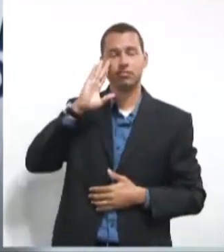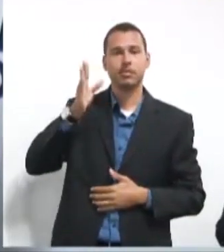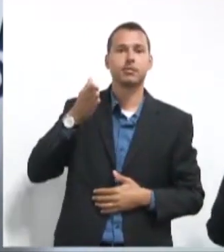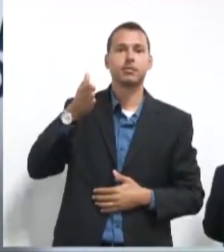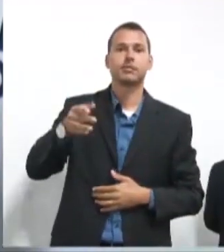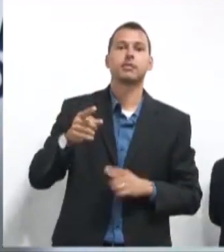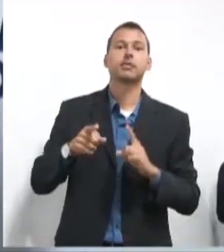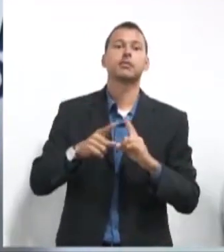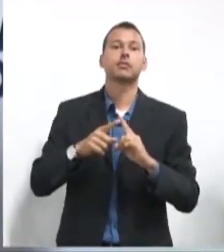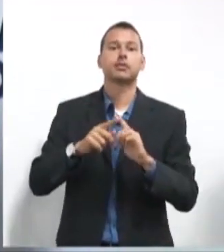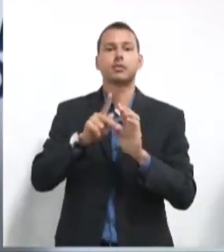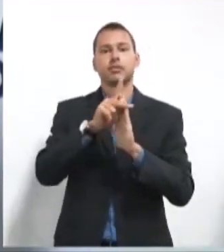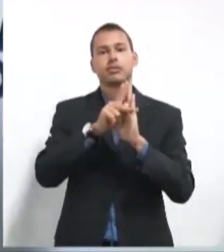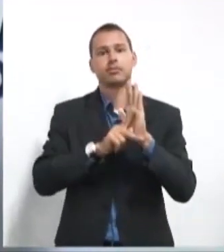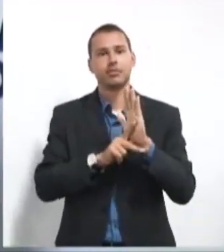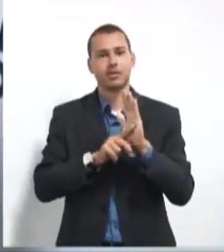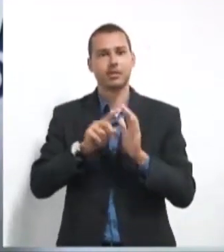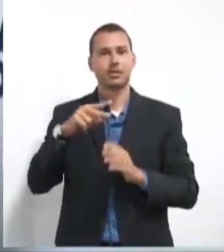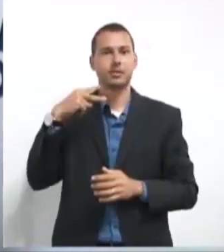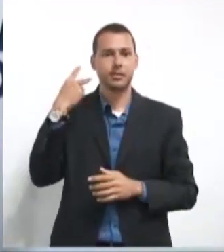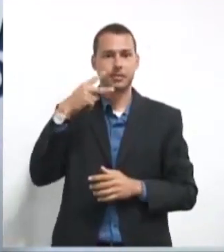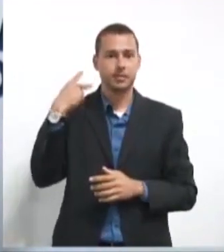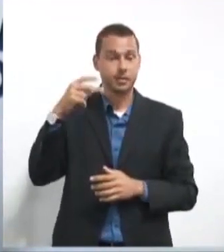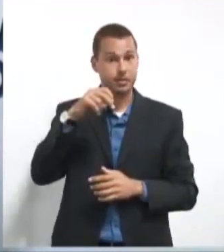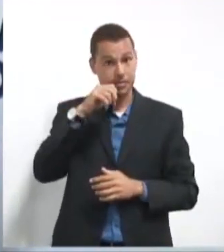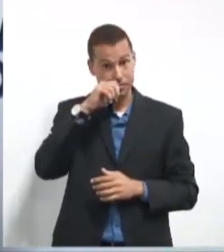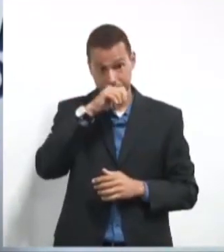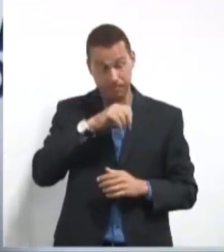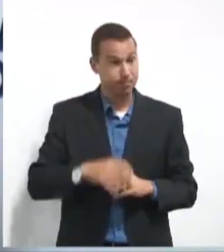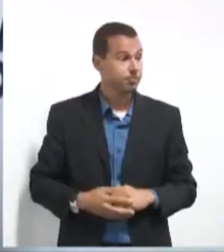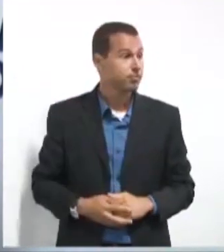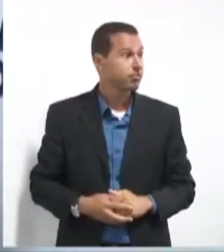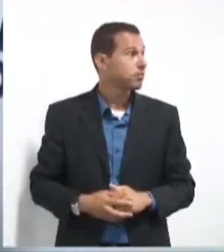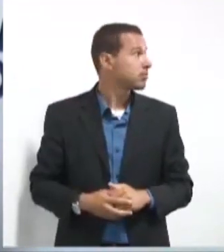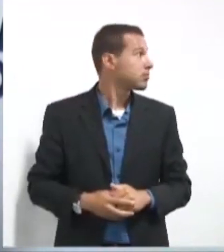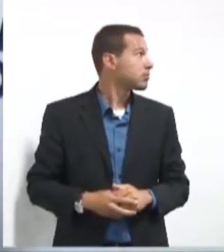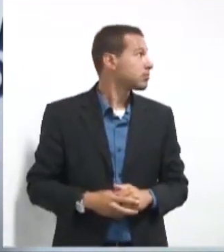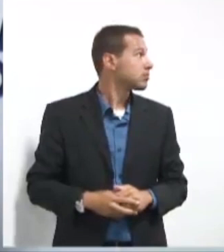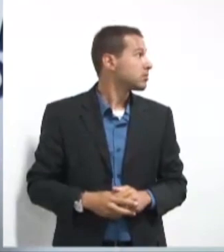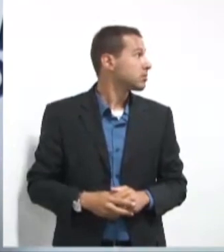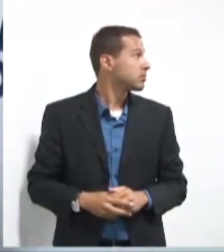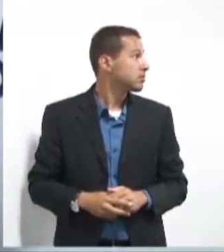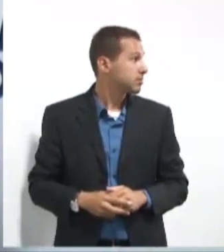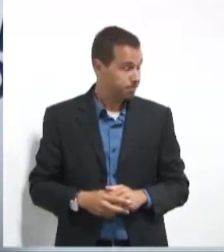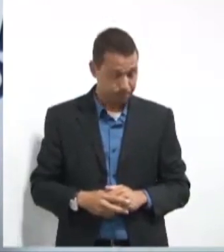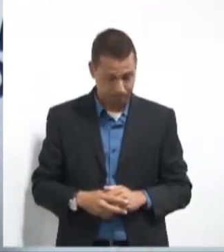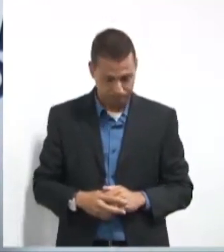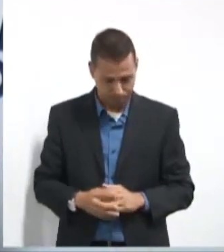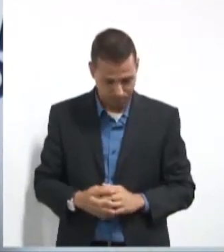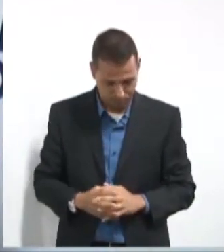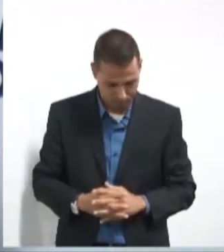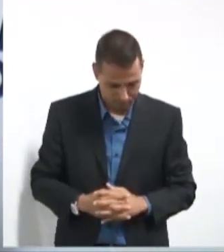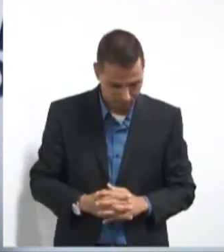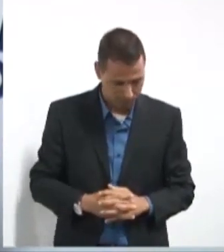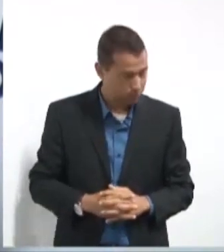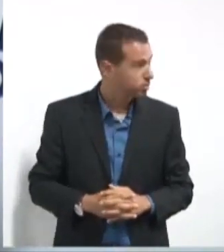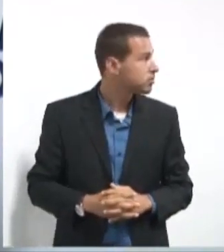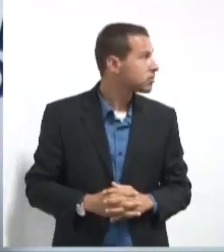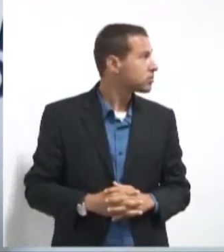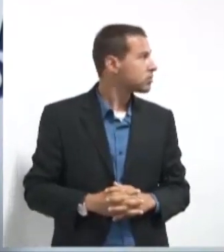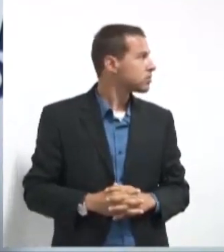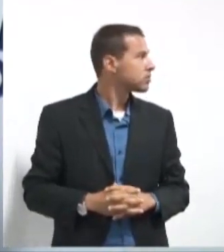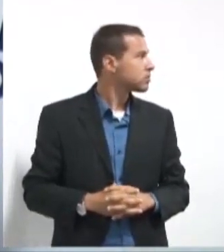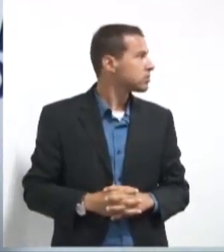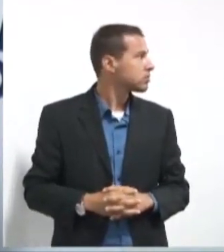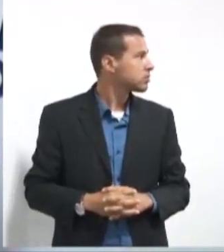projeto de autoria do vereador que aqui mesmo em está falando é que dispõe sobre a obrigatoriedade de